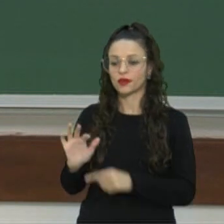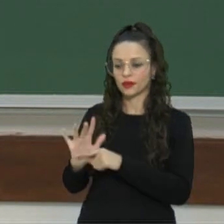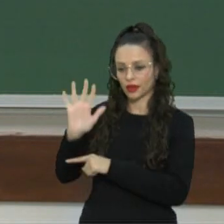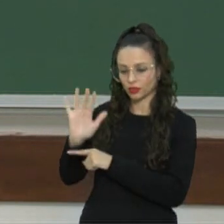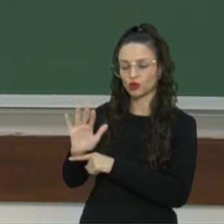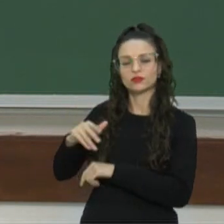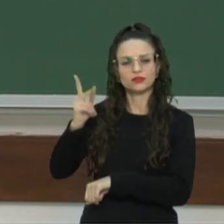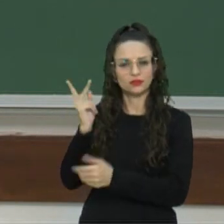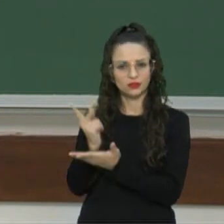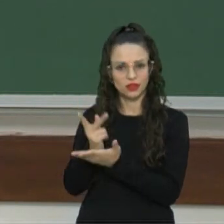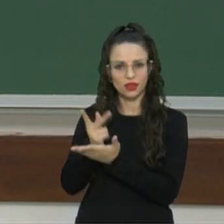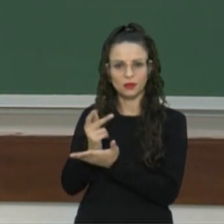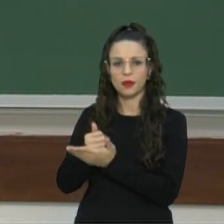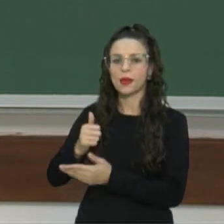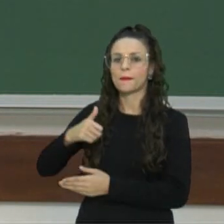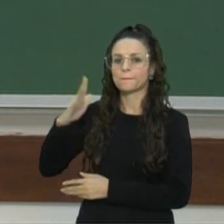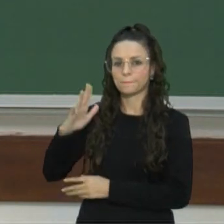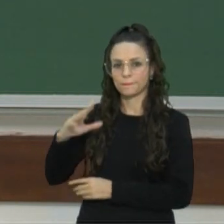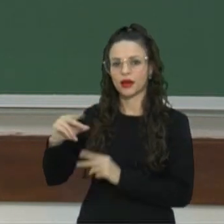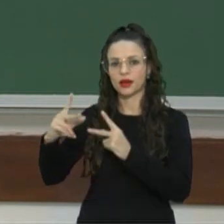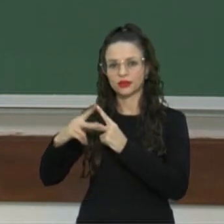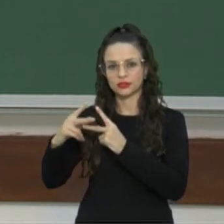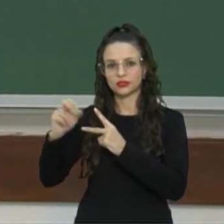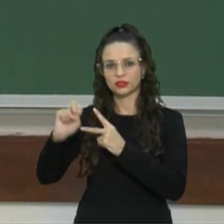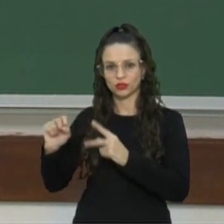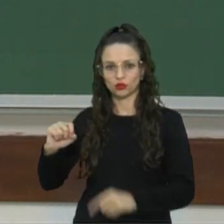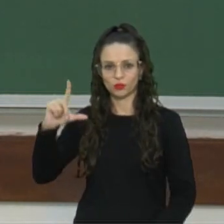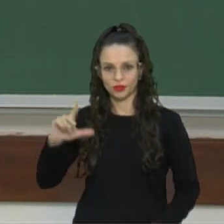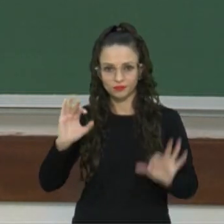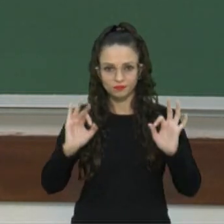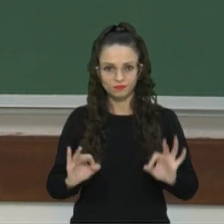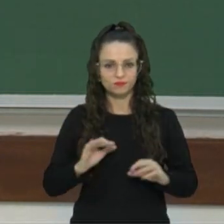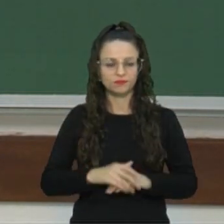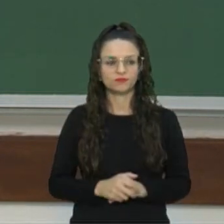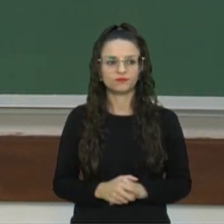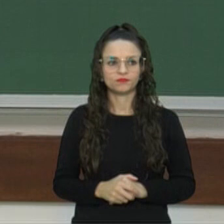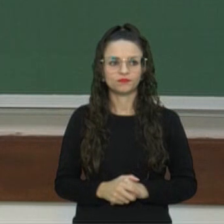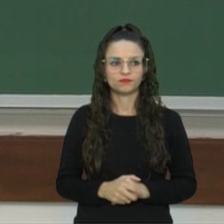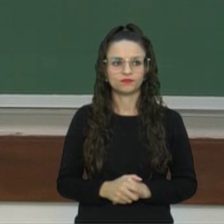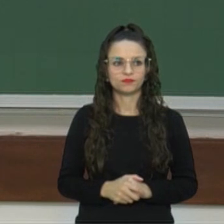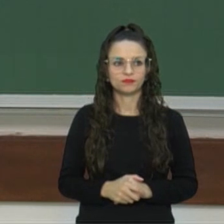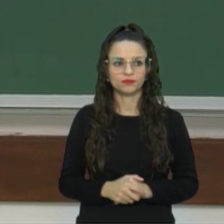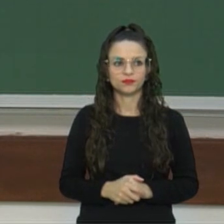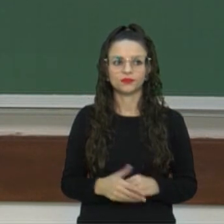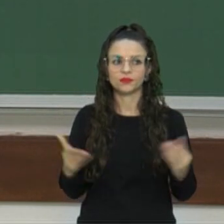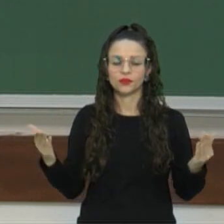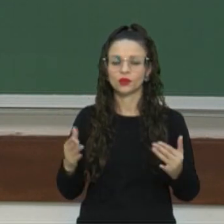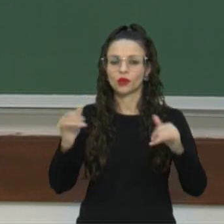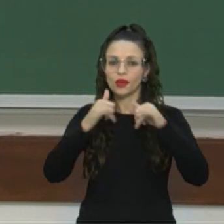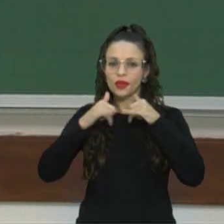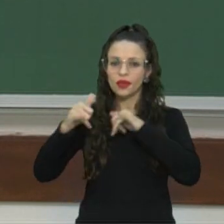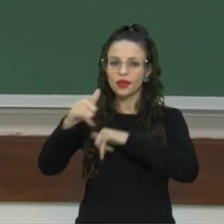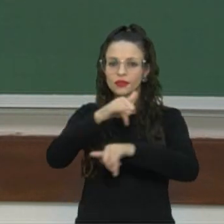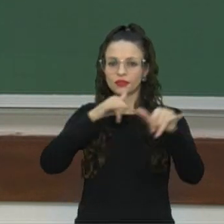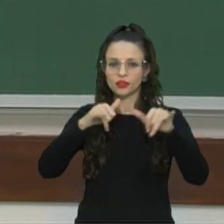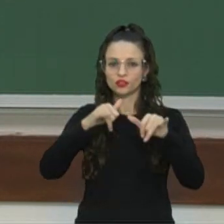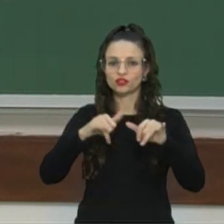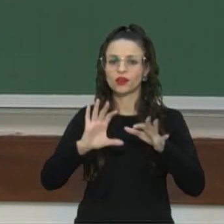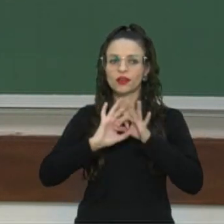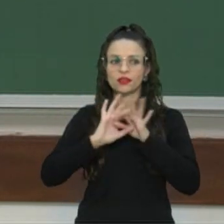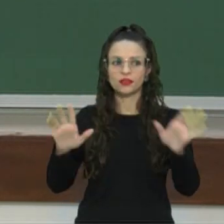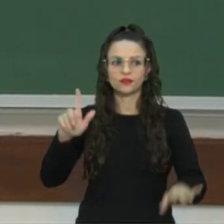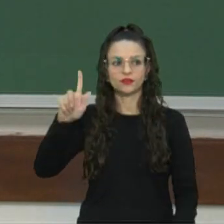do que líquido, e líquido mais entropia do que sólido, certo? Vamos falar um pouquinho sobre a energia livre de